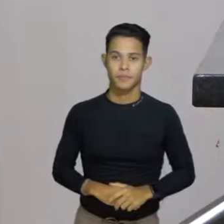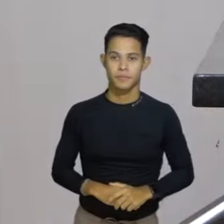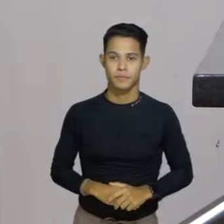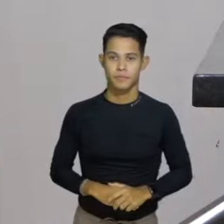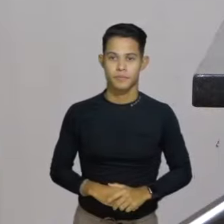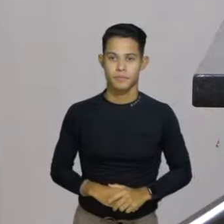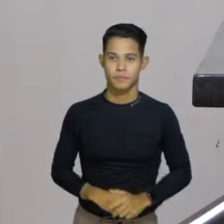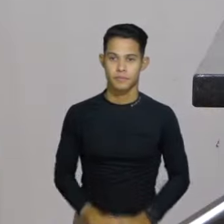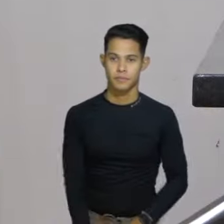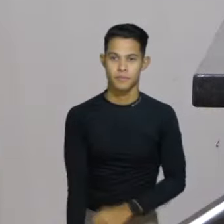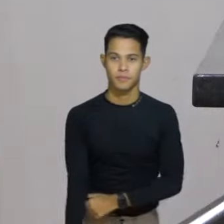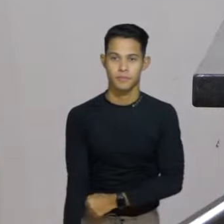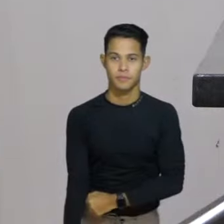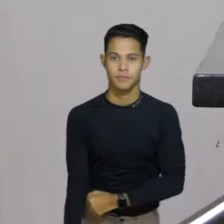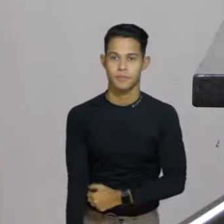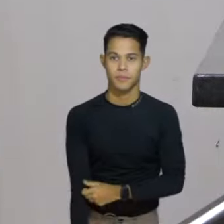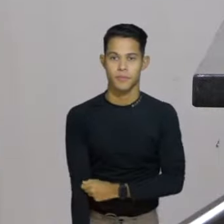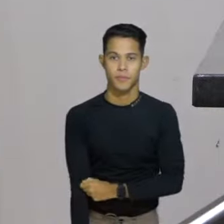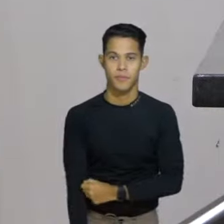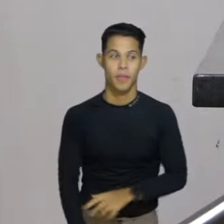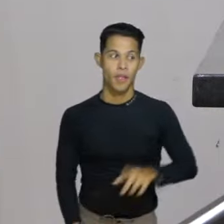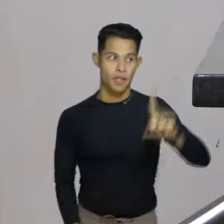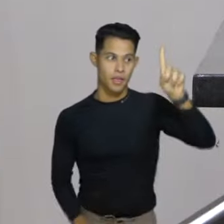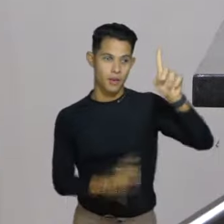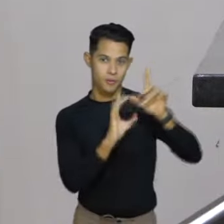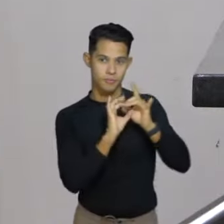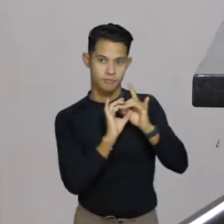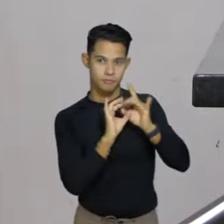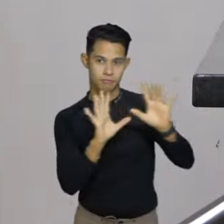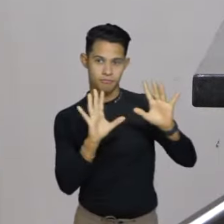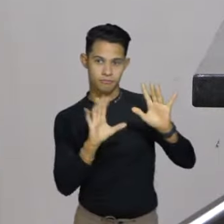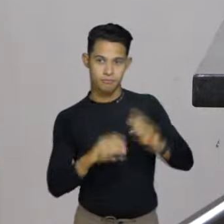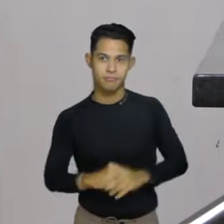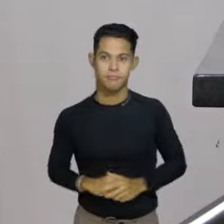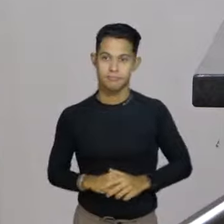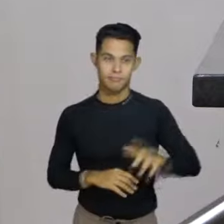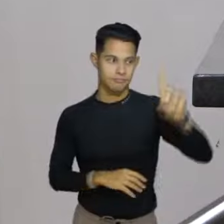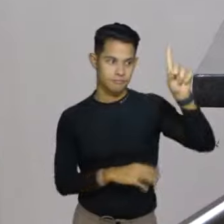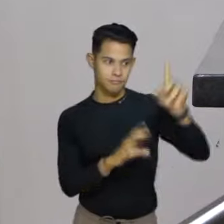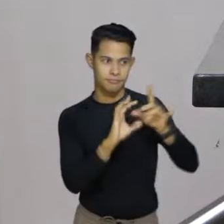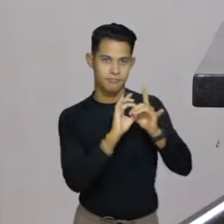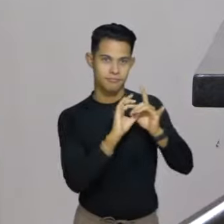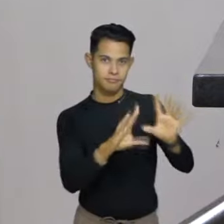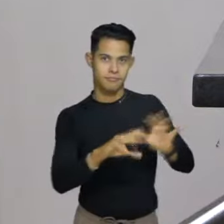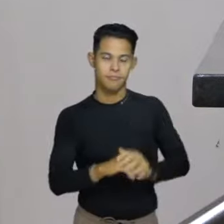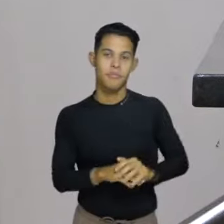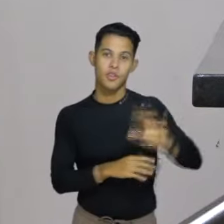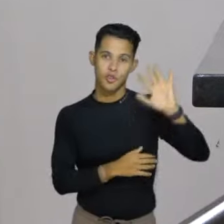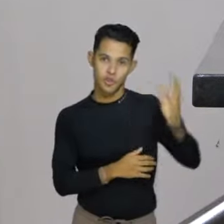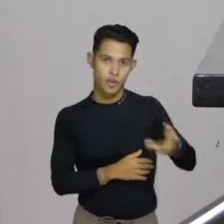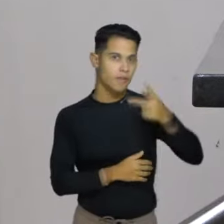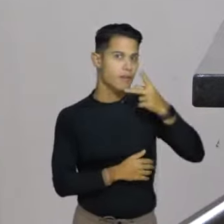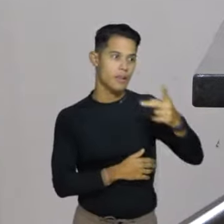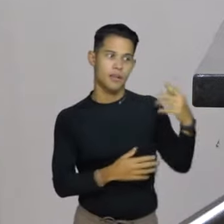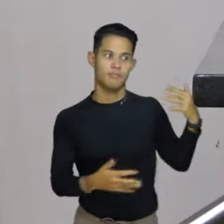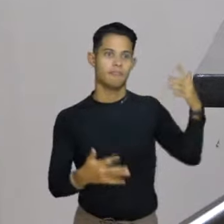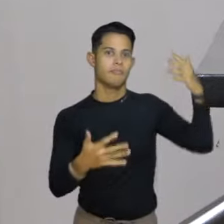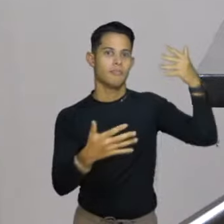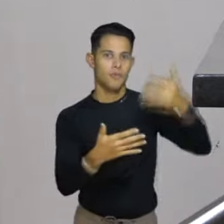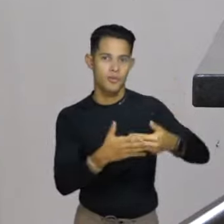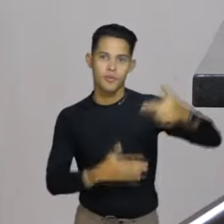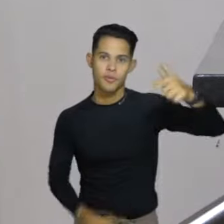isso Deus me livre Deus me livre Como já disse várias vezes nessa Tribuna